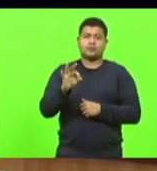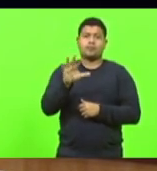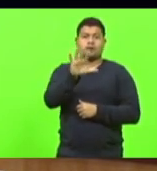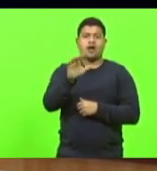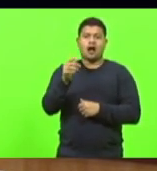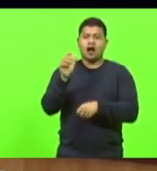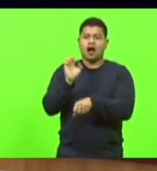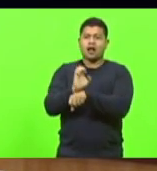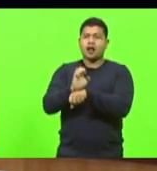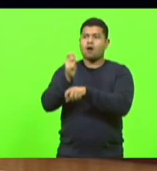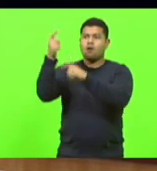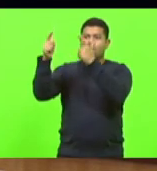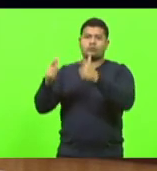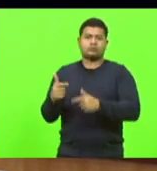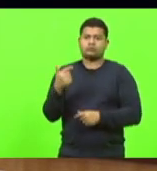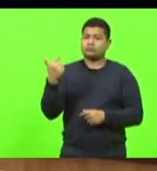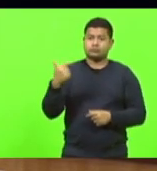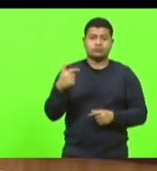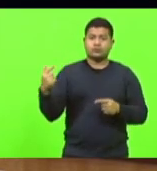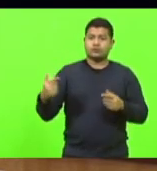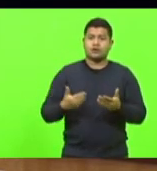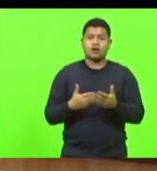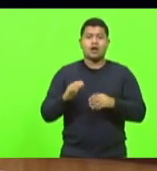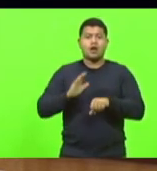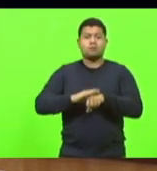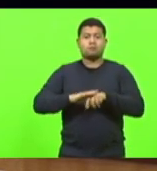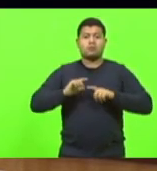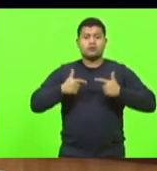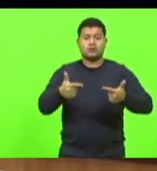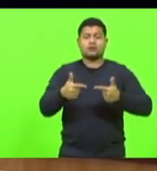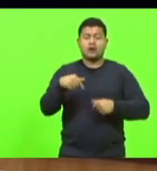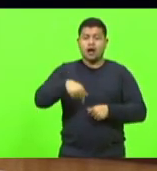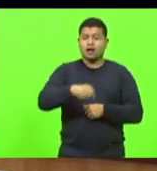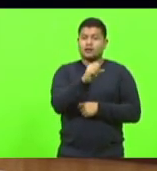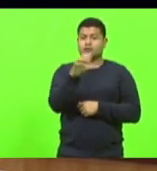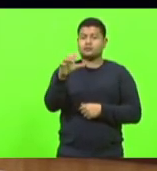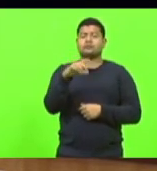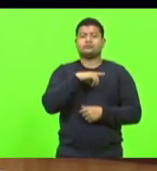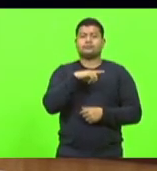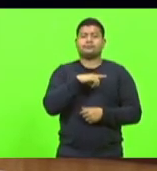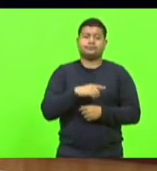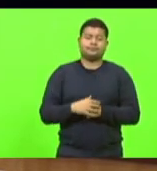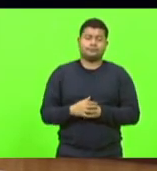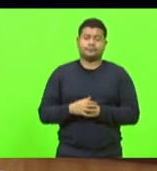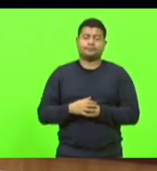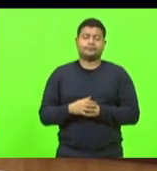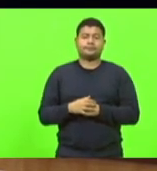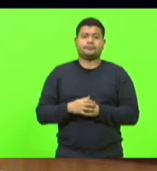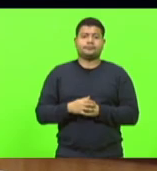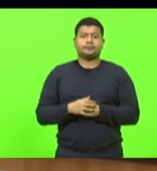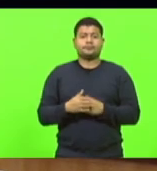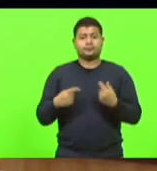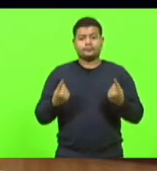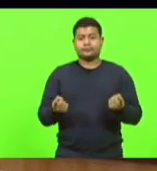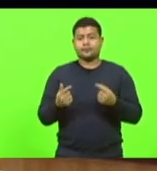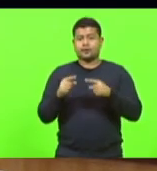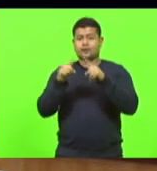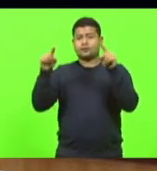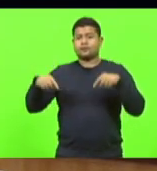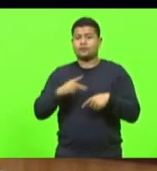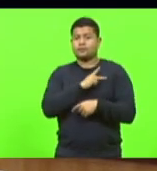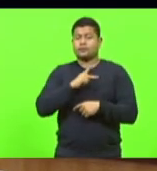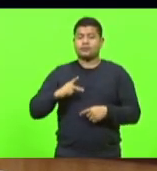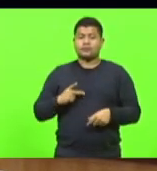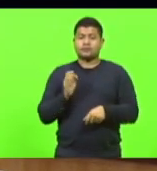estado teve esta iniciativa Santa Catarina teve Então os servidores públicos estaduais